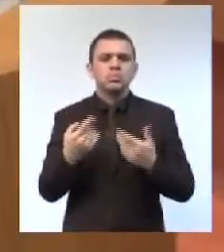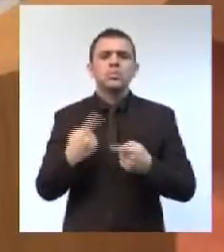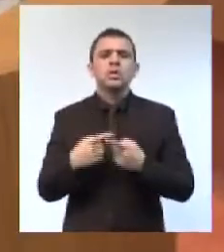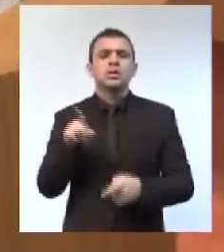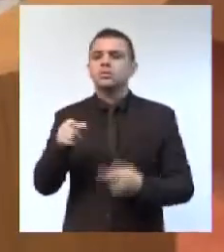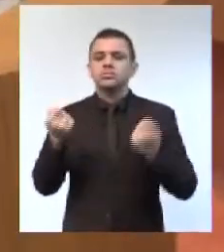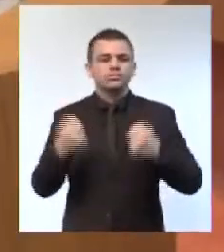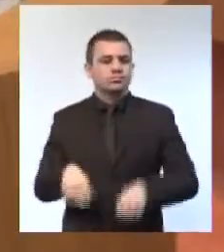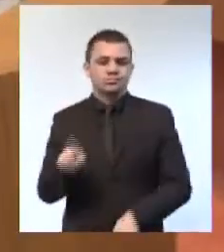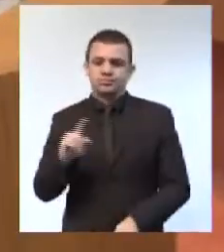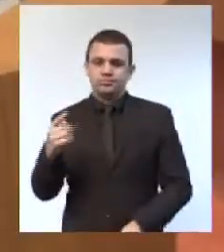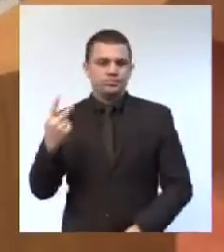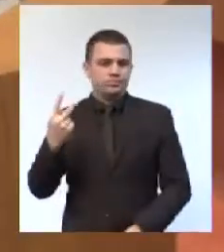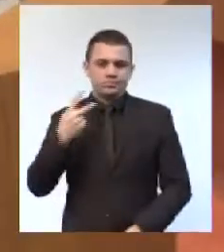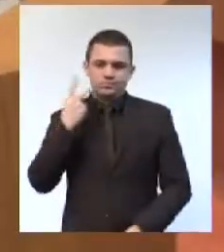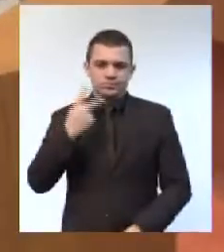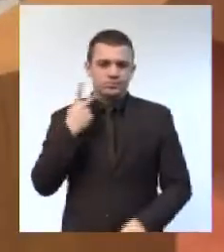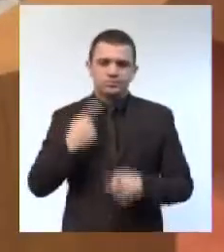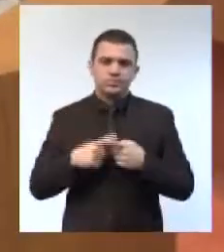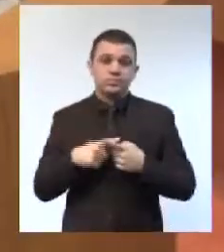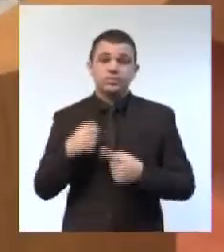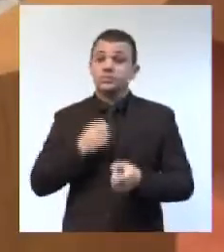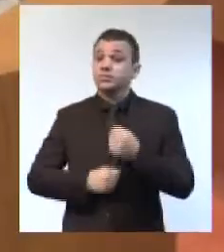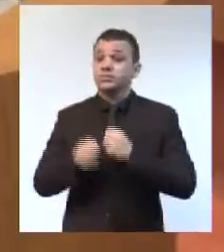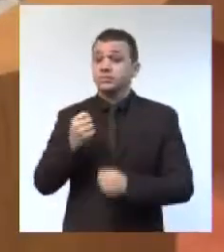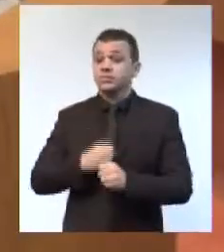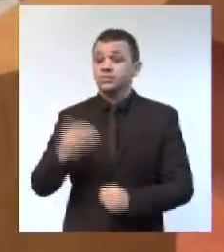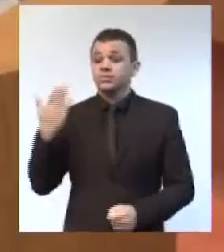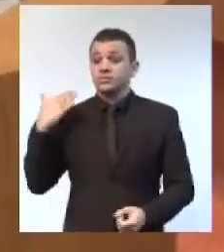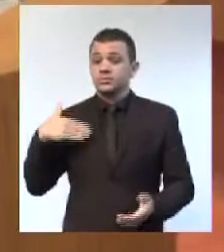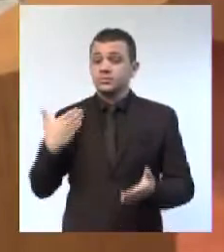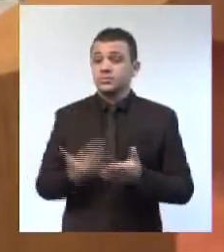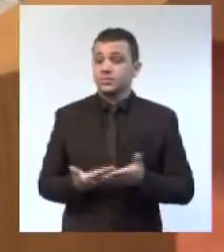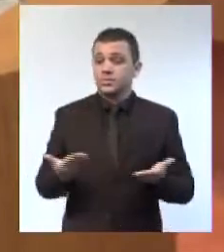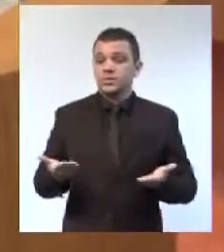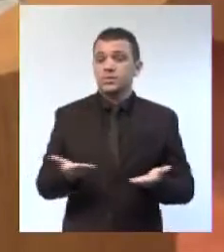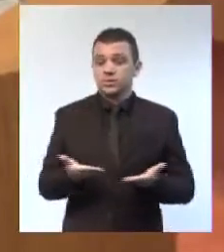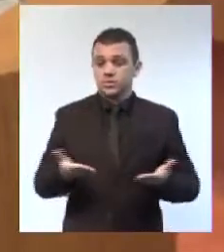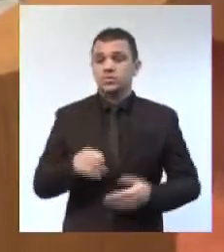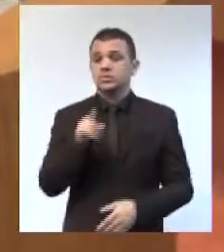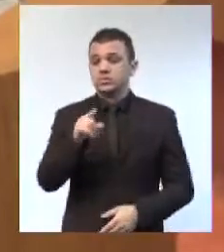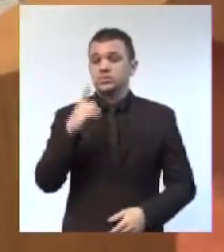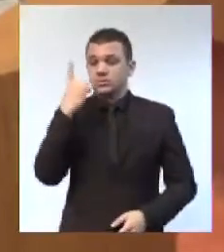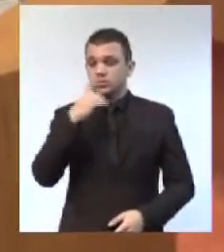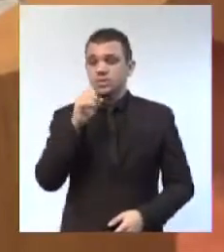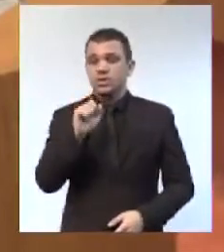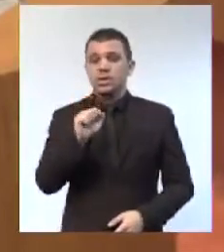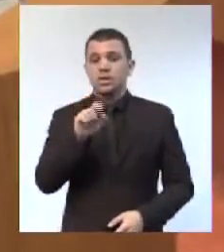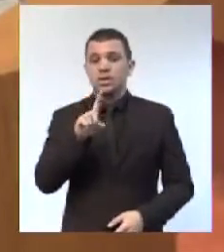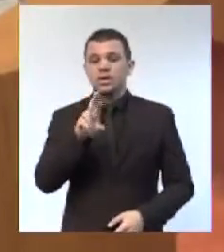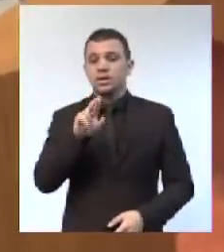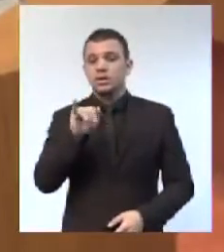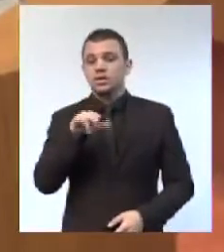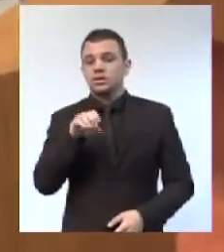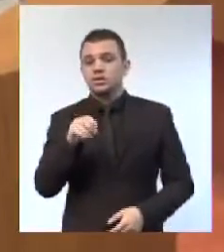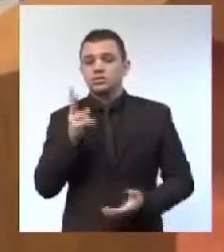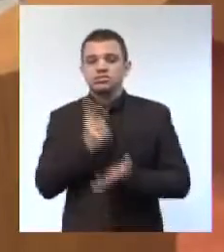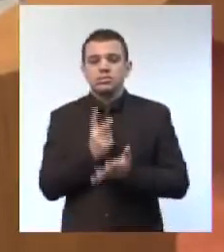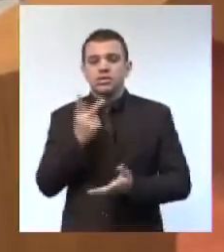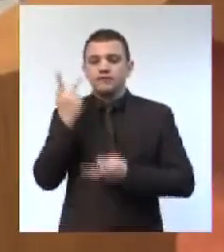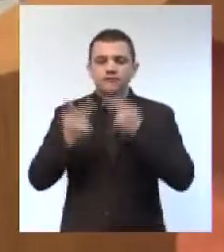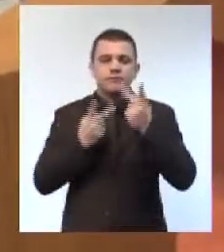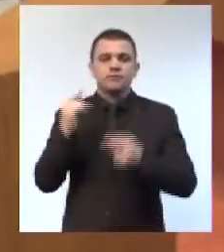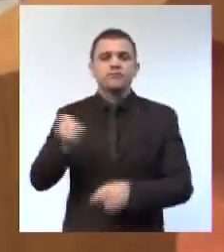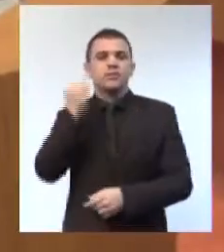político, uma vez que desde o ano passado o deputado Adriano Sarney já utilizava as redes sociais para tratar de política. Então, se ele